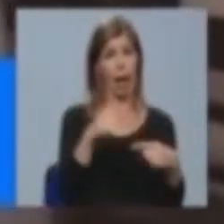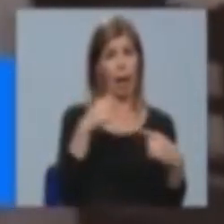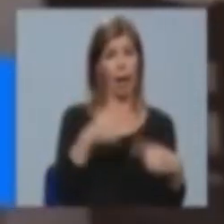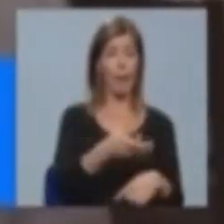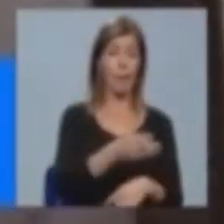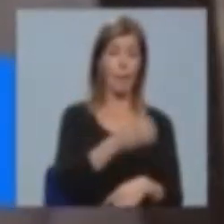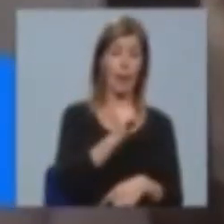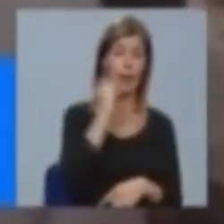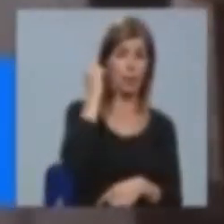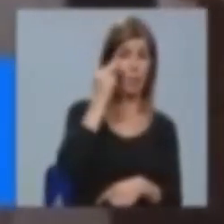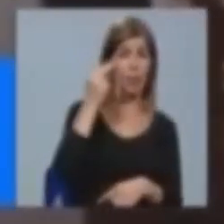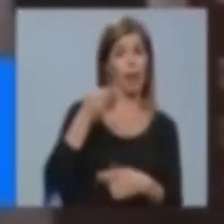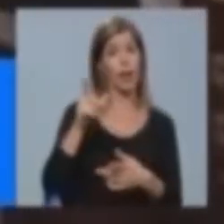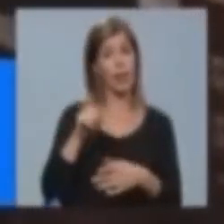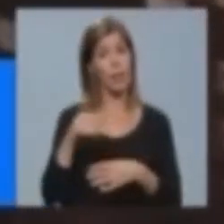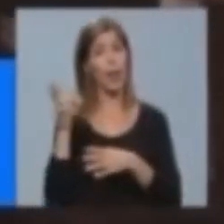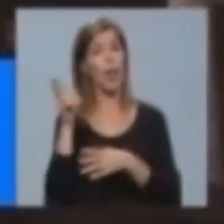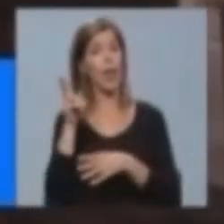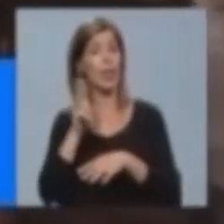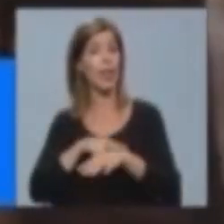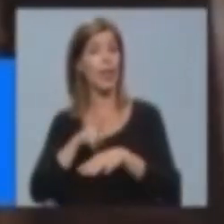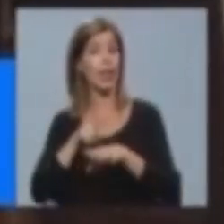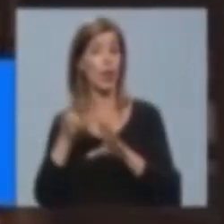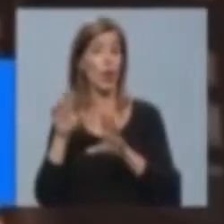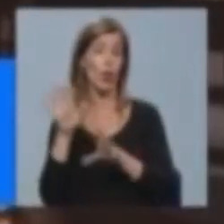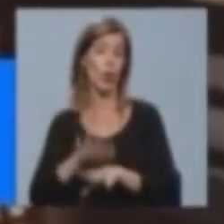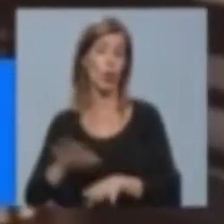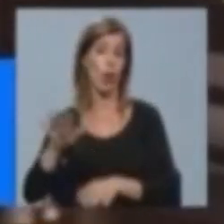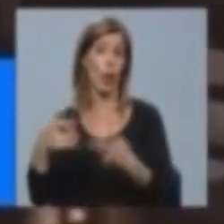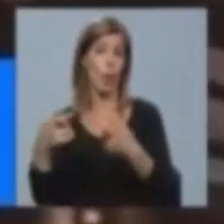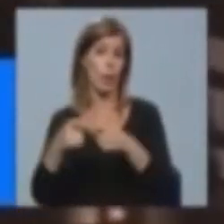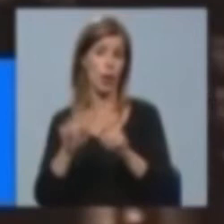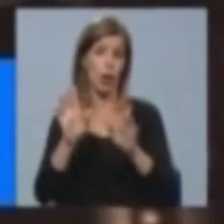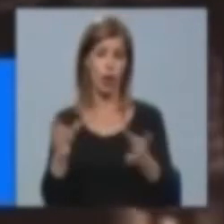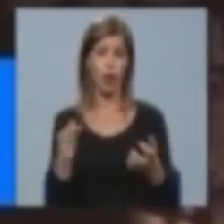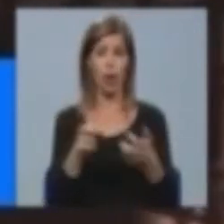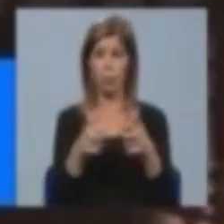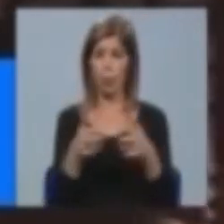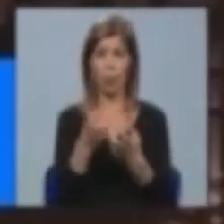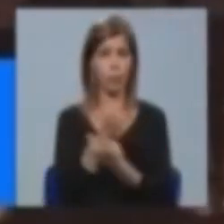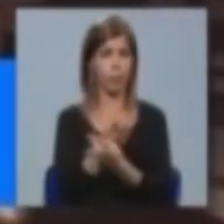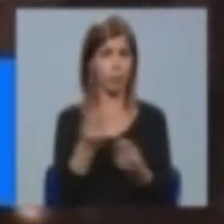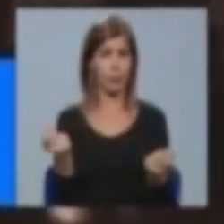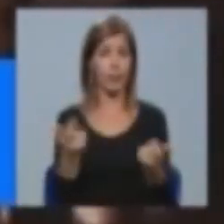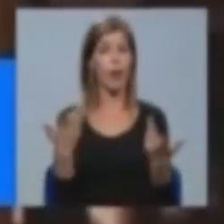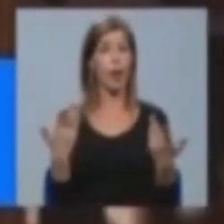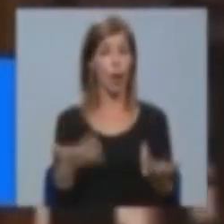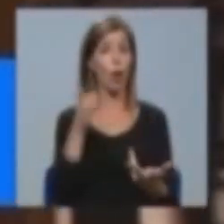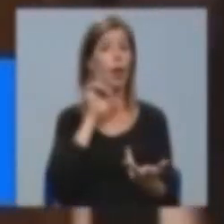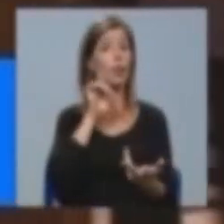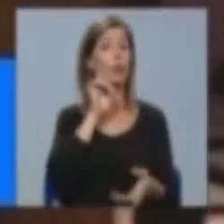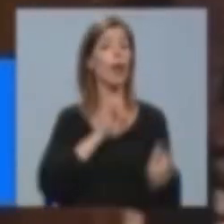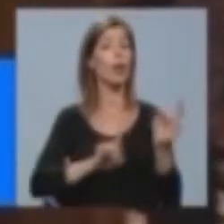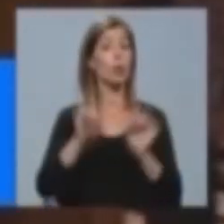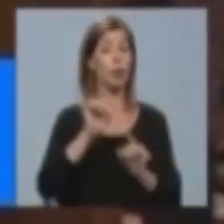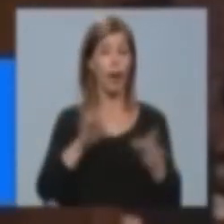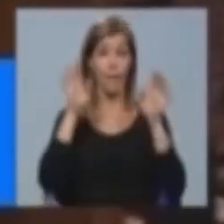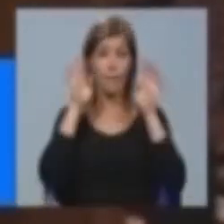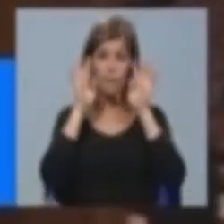PS Madeira e a Direção Nacional do Partido, esses problemas estão sanados e o que interessa agora é concentrar e